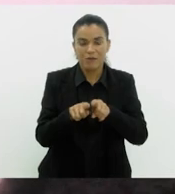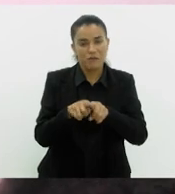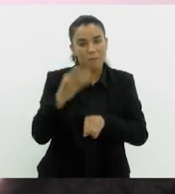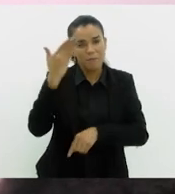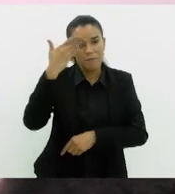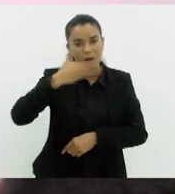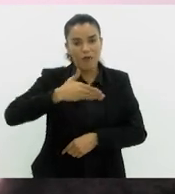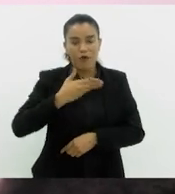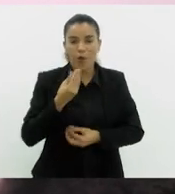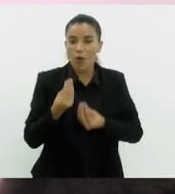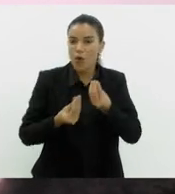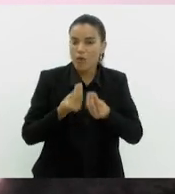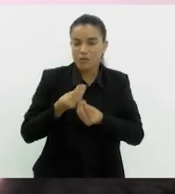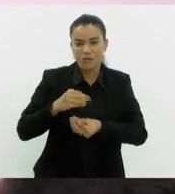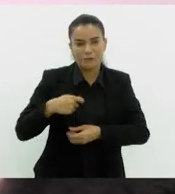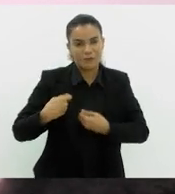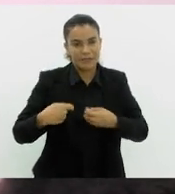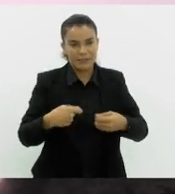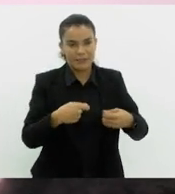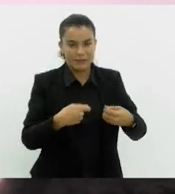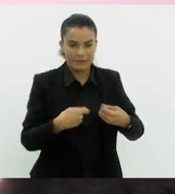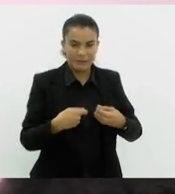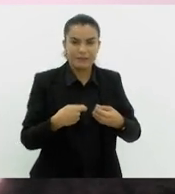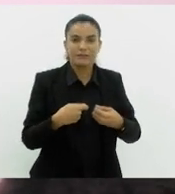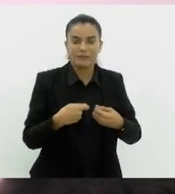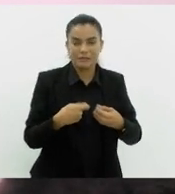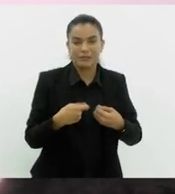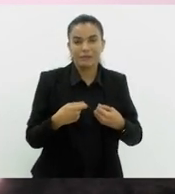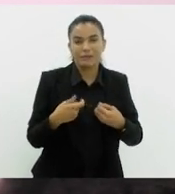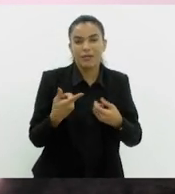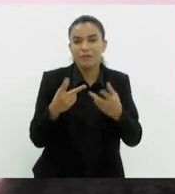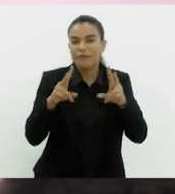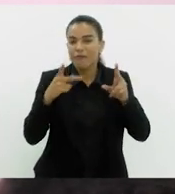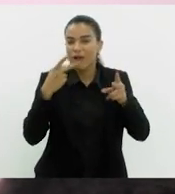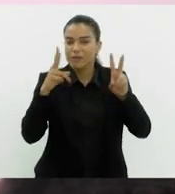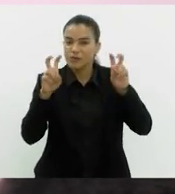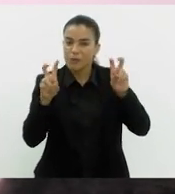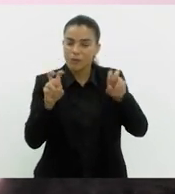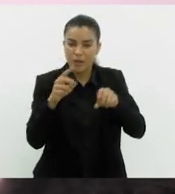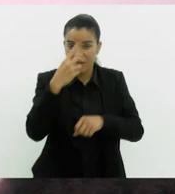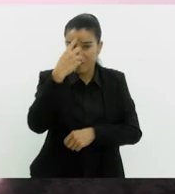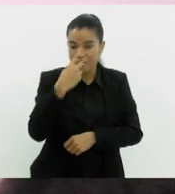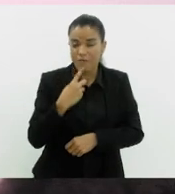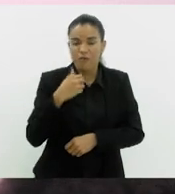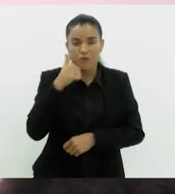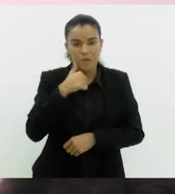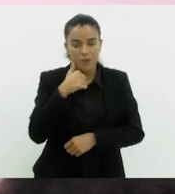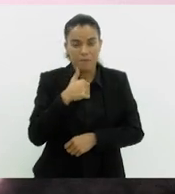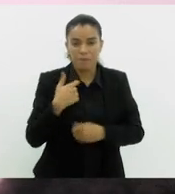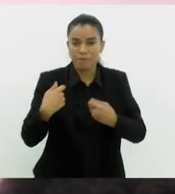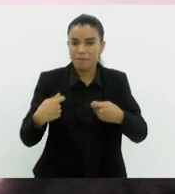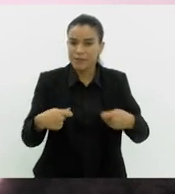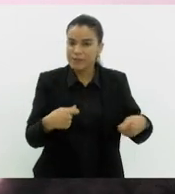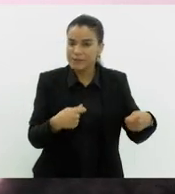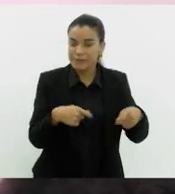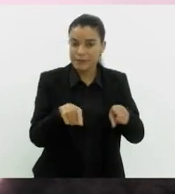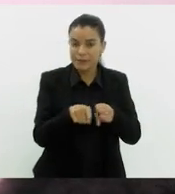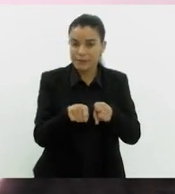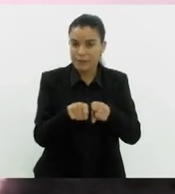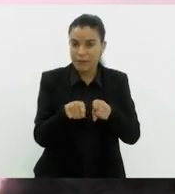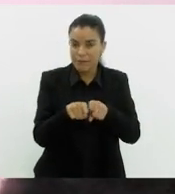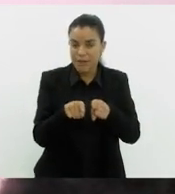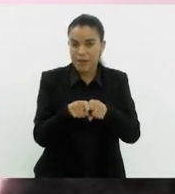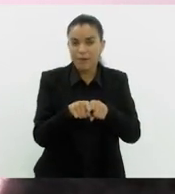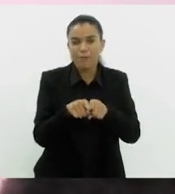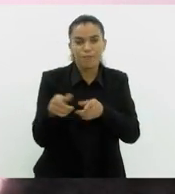quanto que a gente ainda precisa descentralizar esse lugar do cuidado da figura da mulher, né? A gente precisa, inclusive, chamar